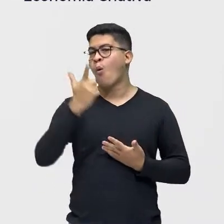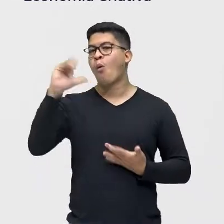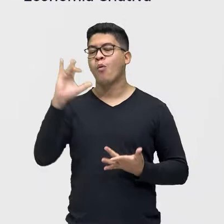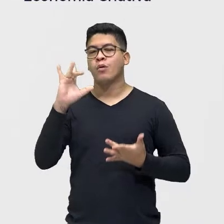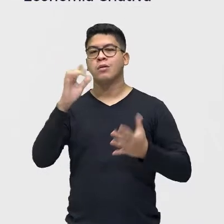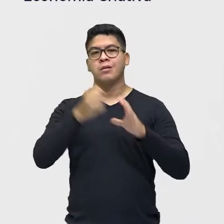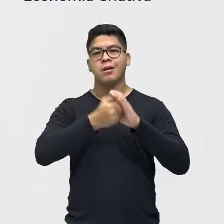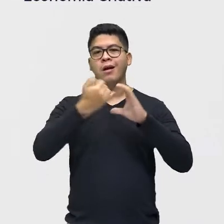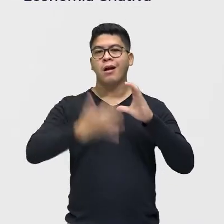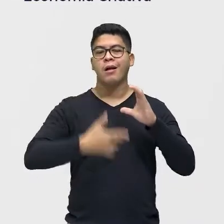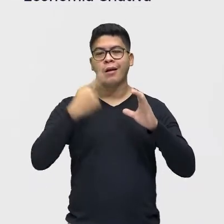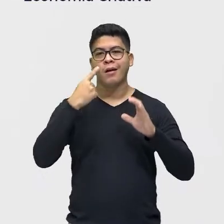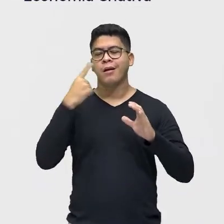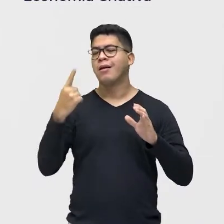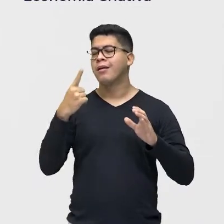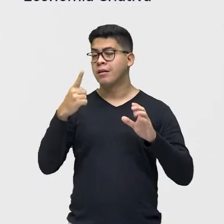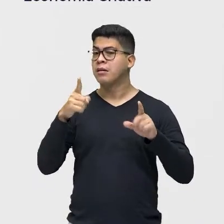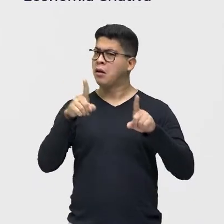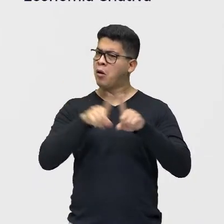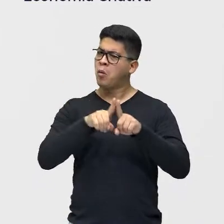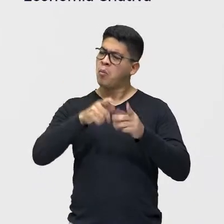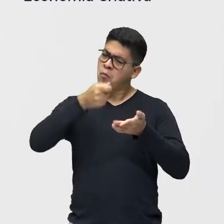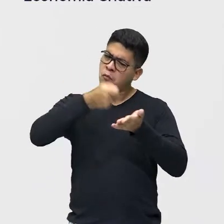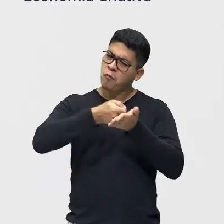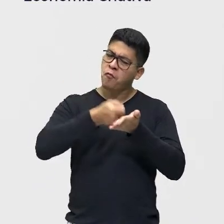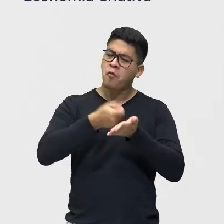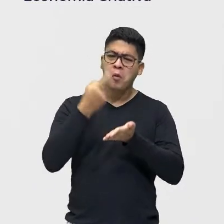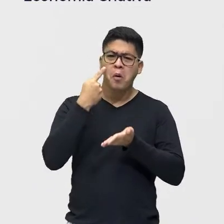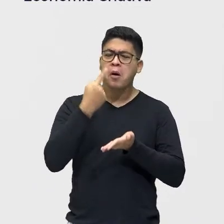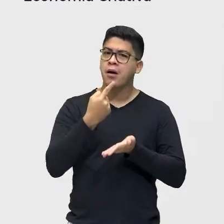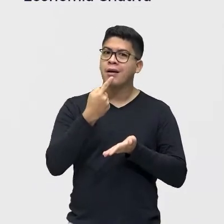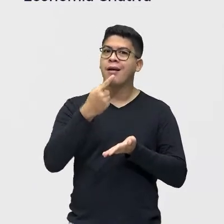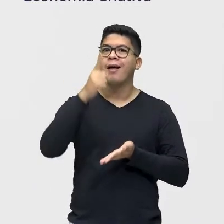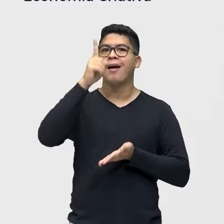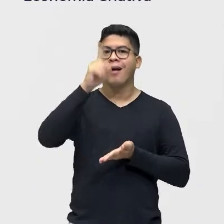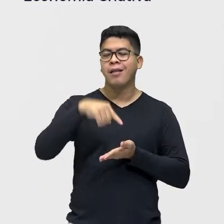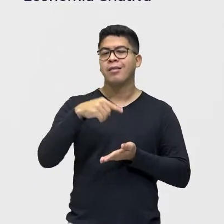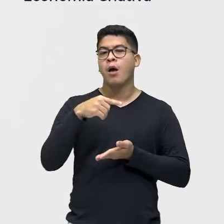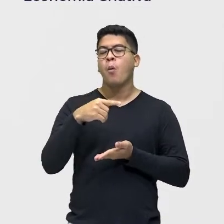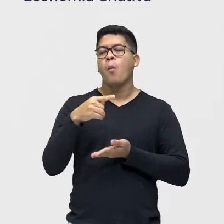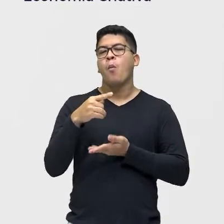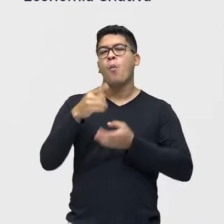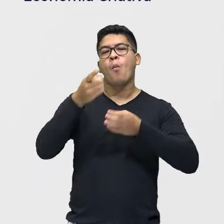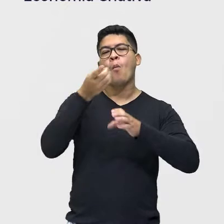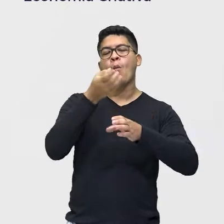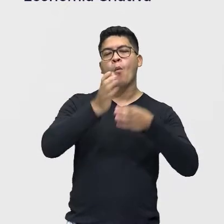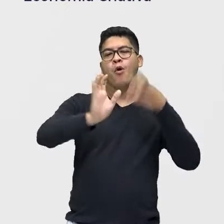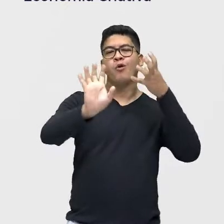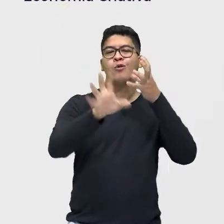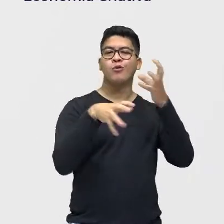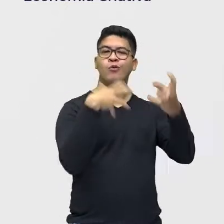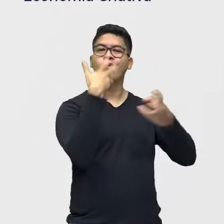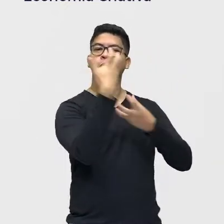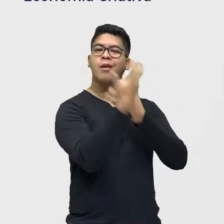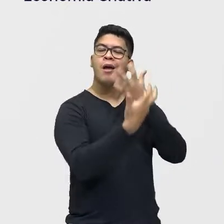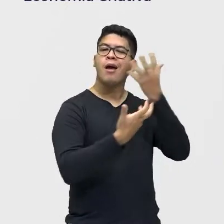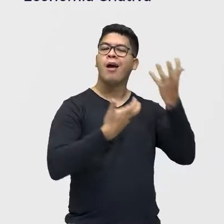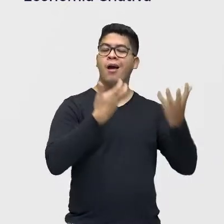muito marcante nas danças folclóricas está relacionado à canção, à música, né? Ou seja,